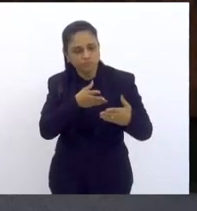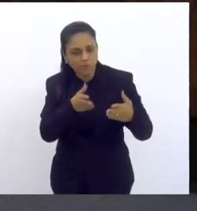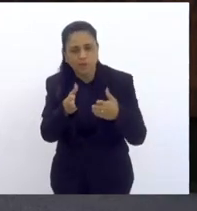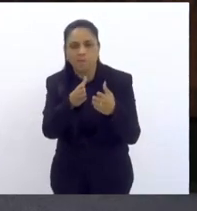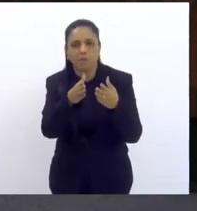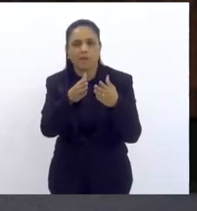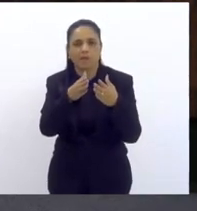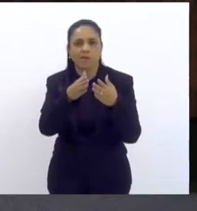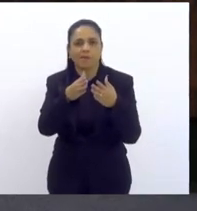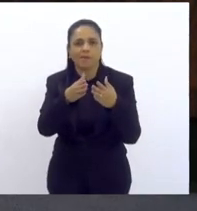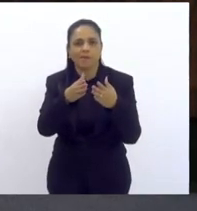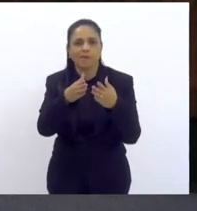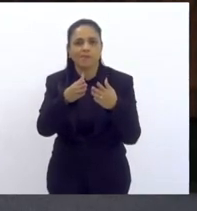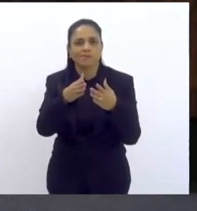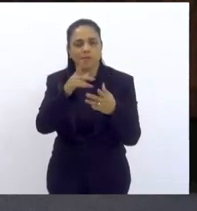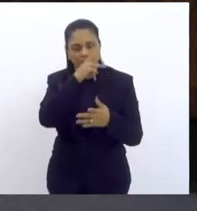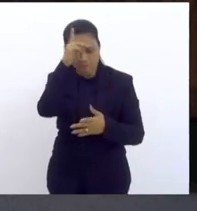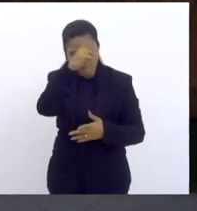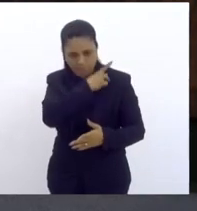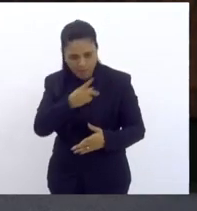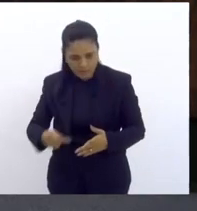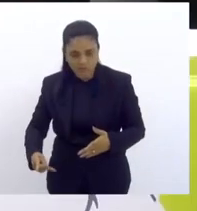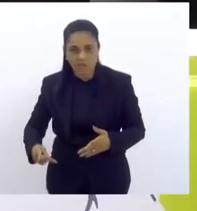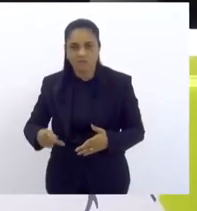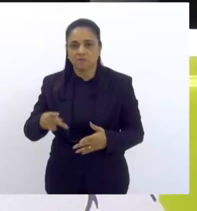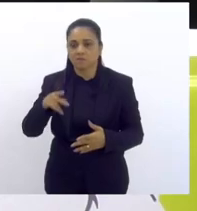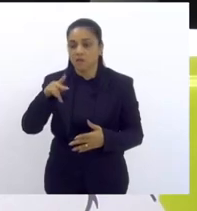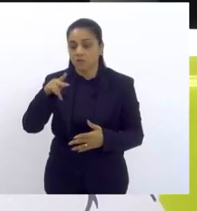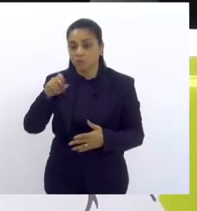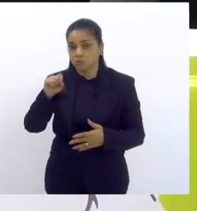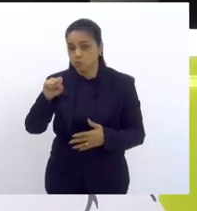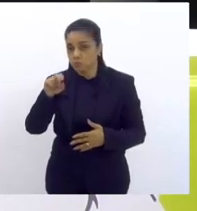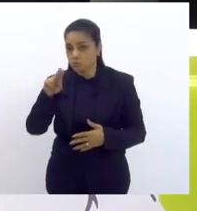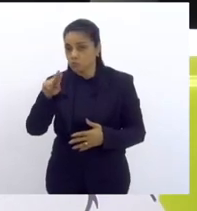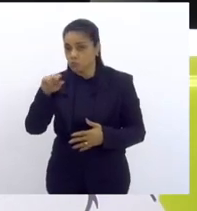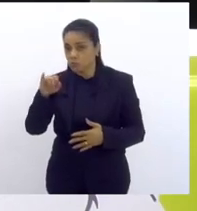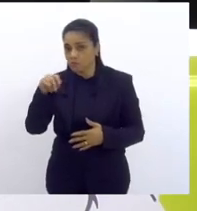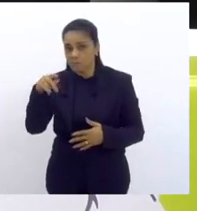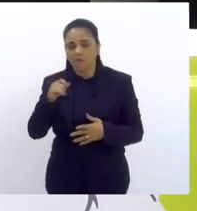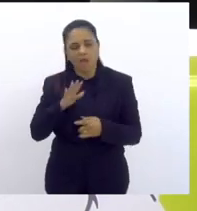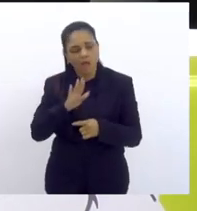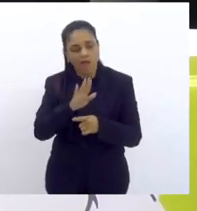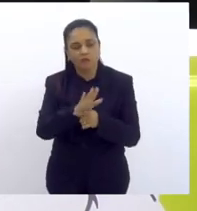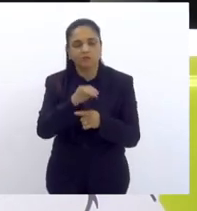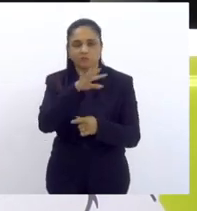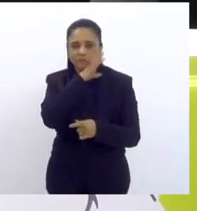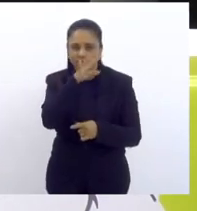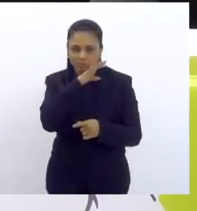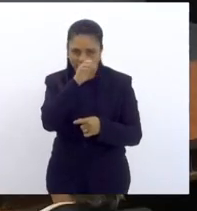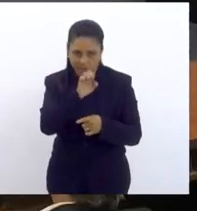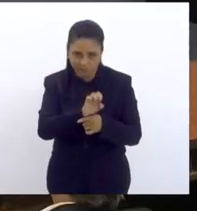na presidência suipa E ajudando os bichinhos do Estado do Rio de Janeiro